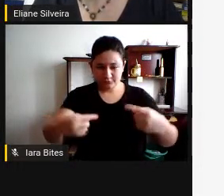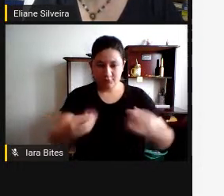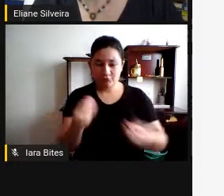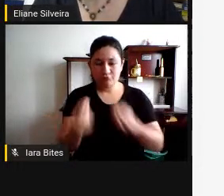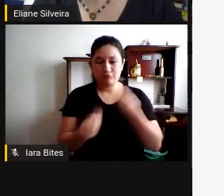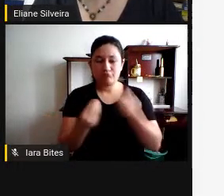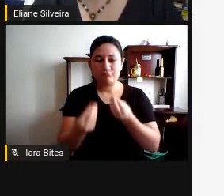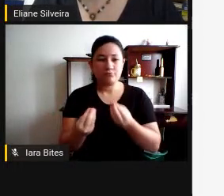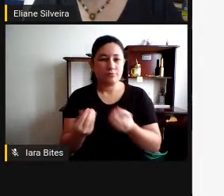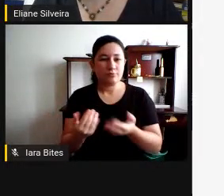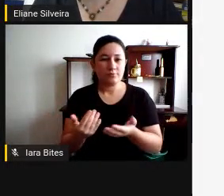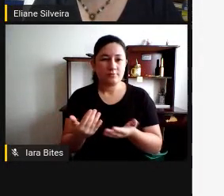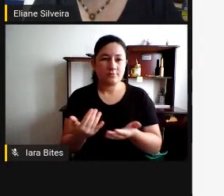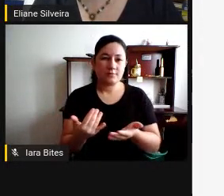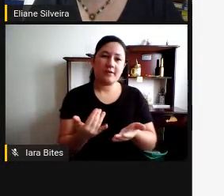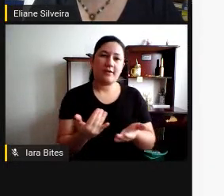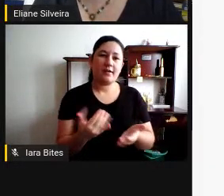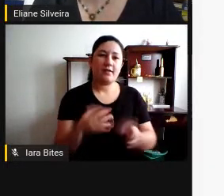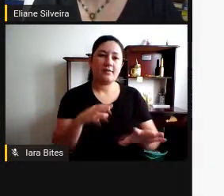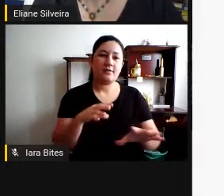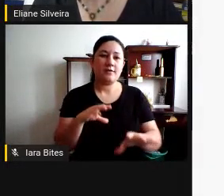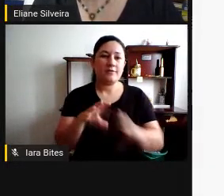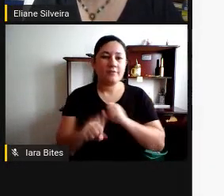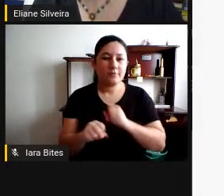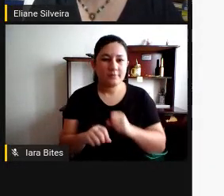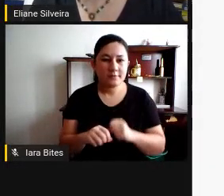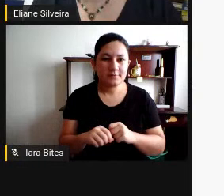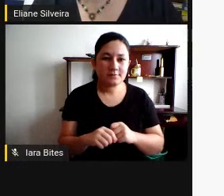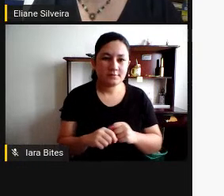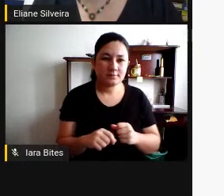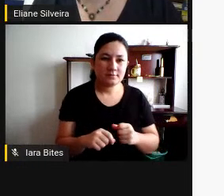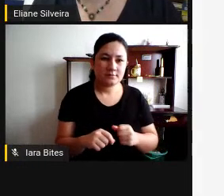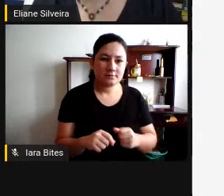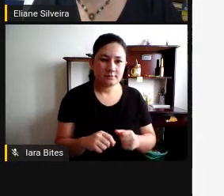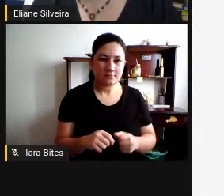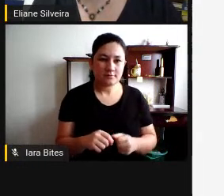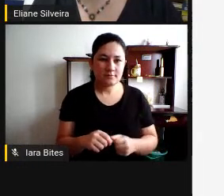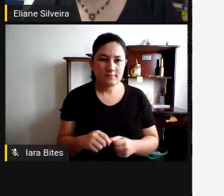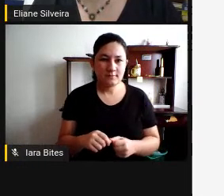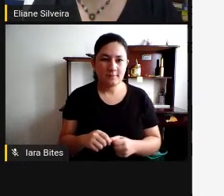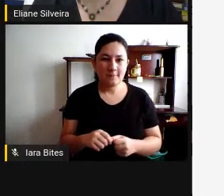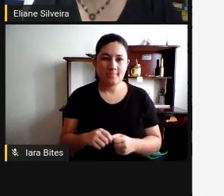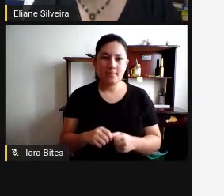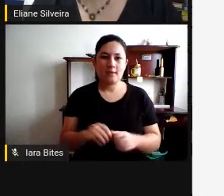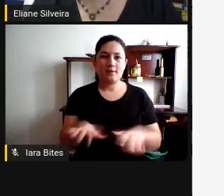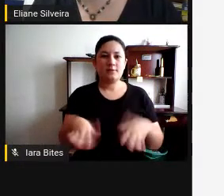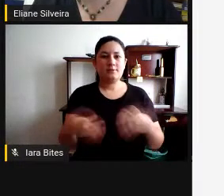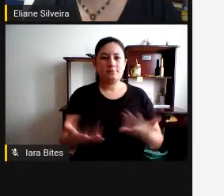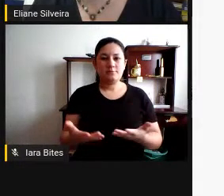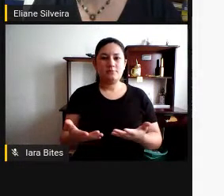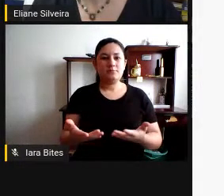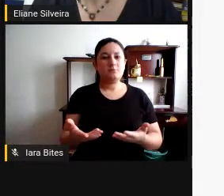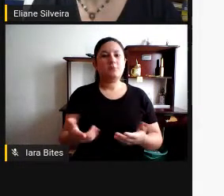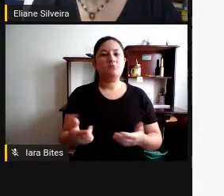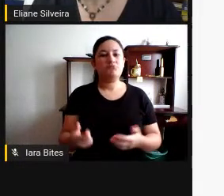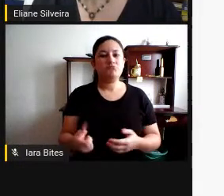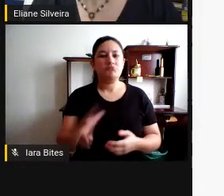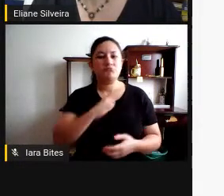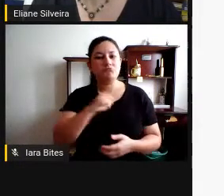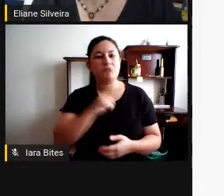contudo, ao percorrê-lo é possível perceber que as informações e impressões do Genegrino sobre a sua formação